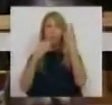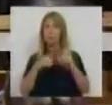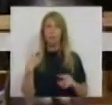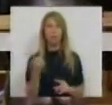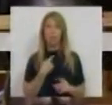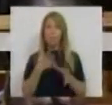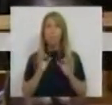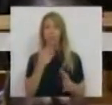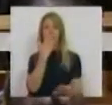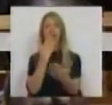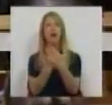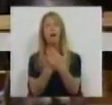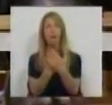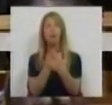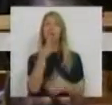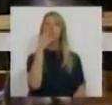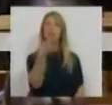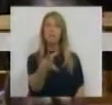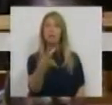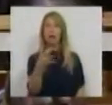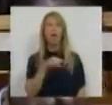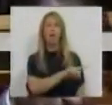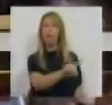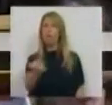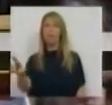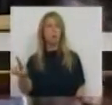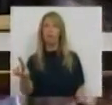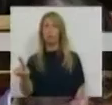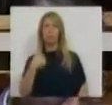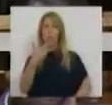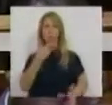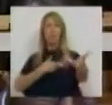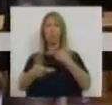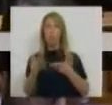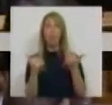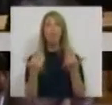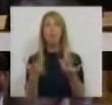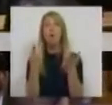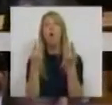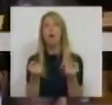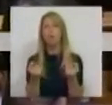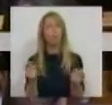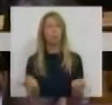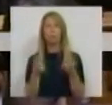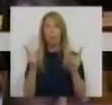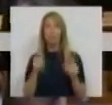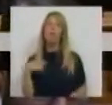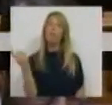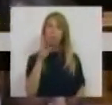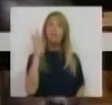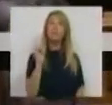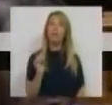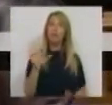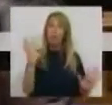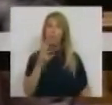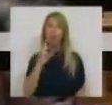nossa frente. Dizia ele, vocês não terão o meu ódio. Vocês procuram-no. Mas responder ao